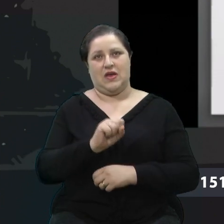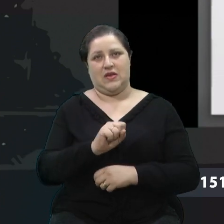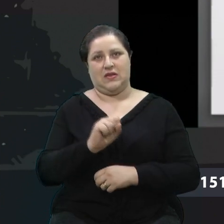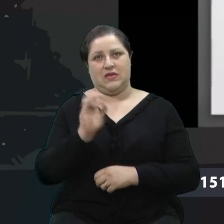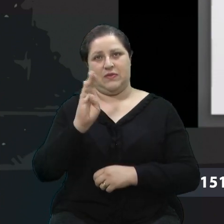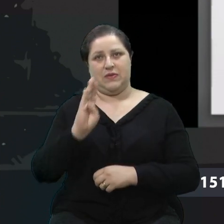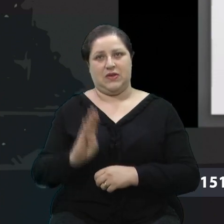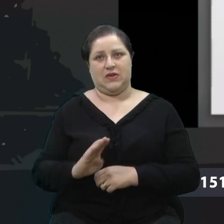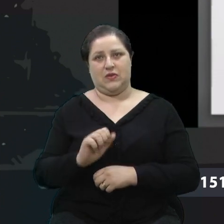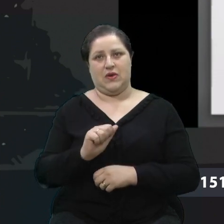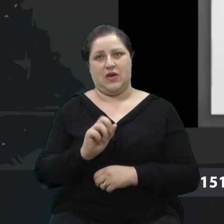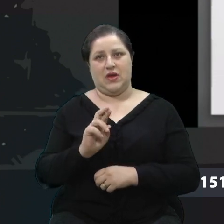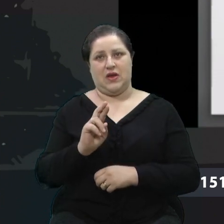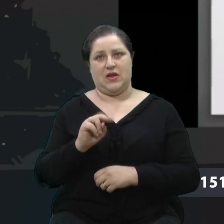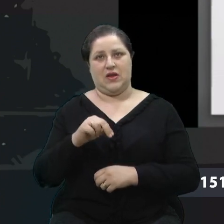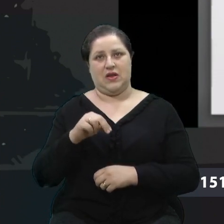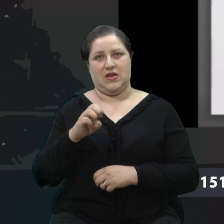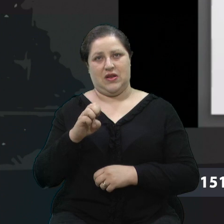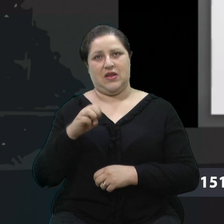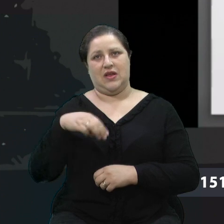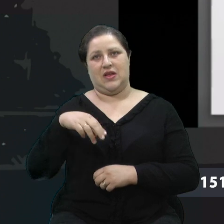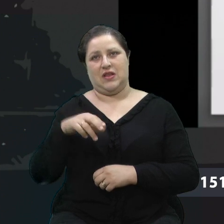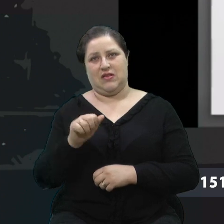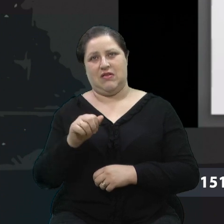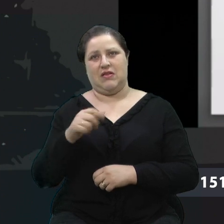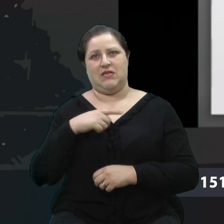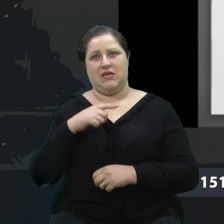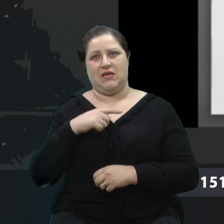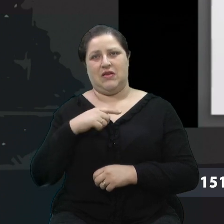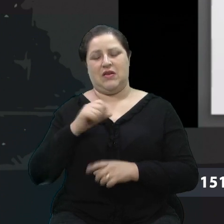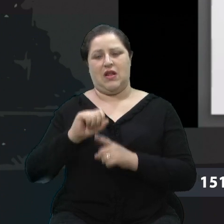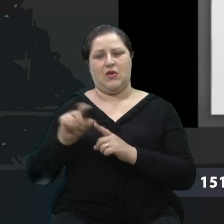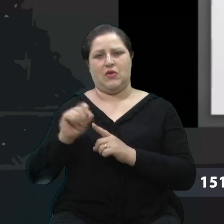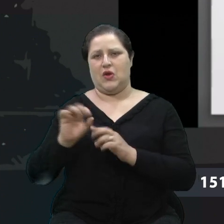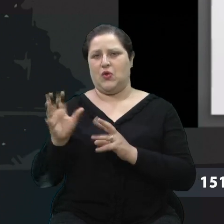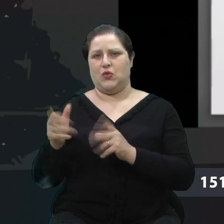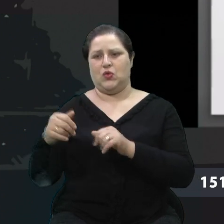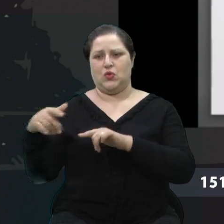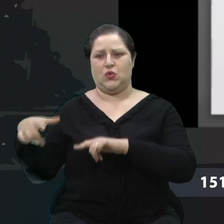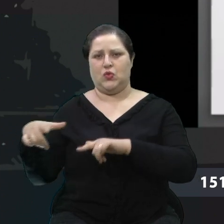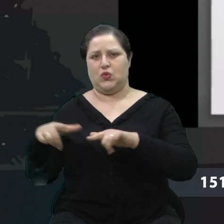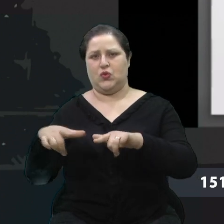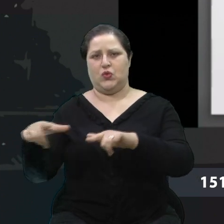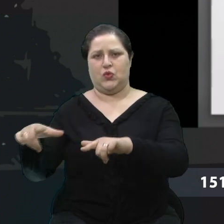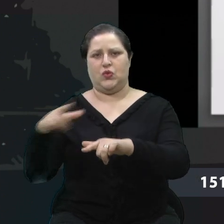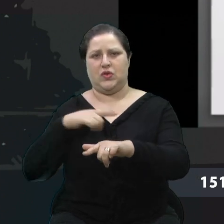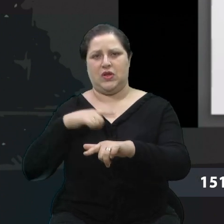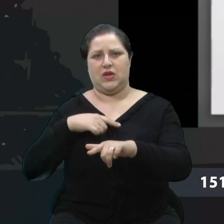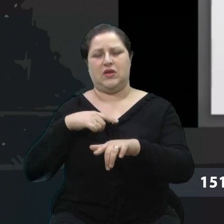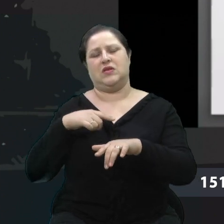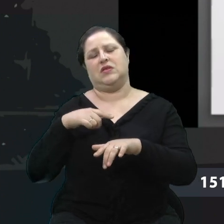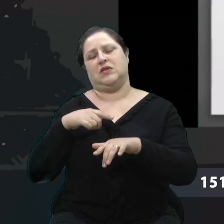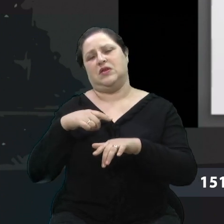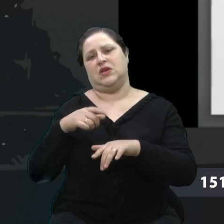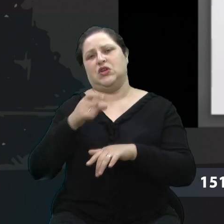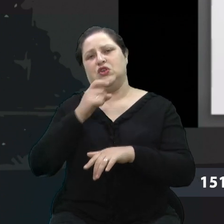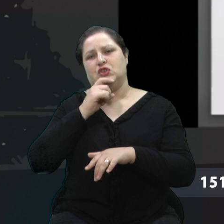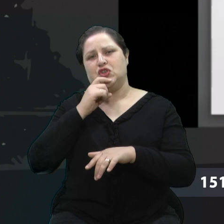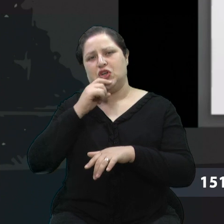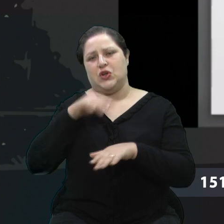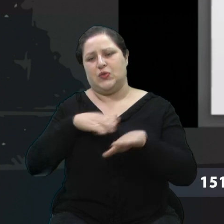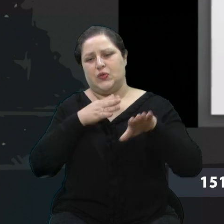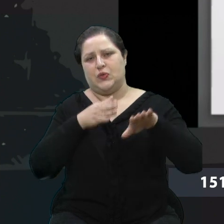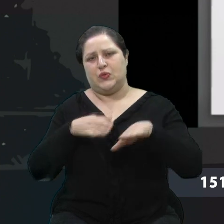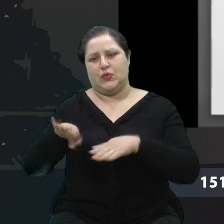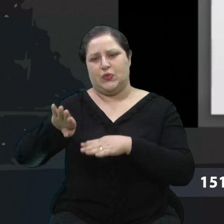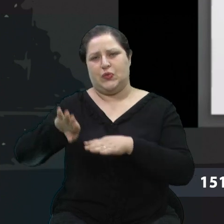eles locam esses espaços todos, eles têm pista de patinação, né, muito frequentada. Nesse dia havia treinamento